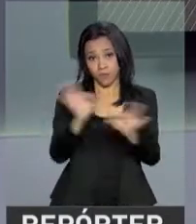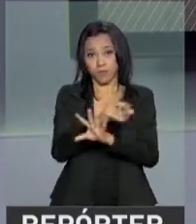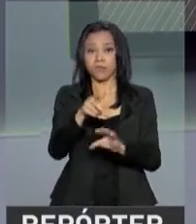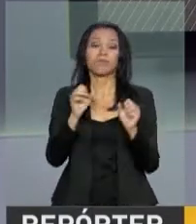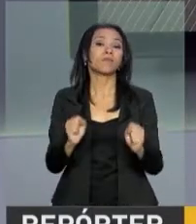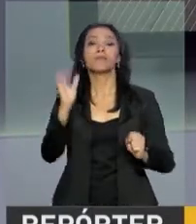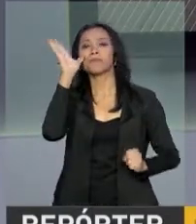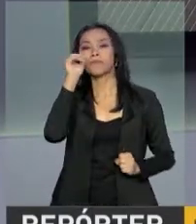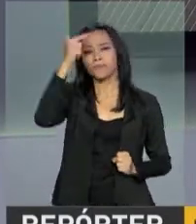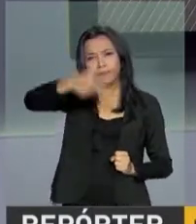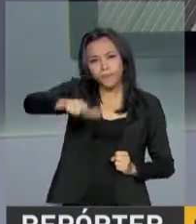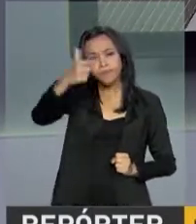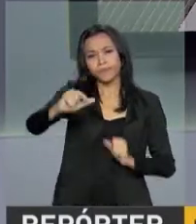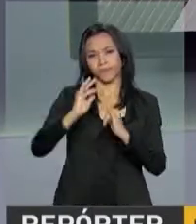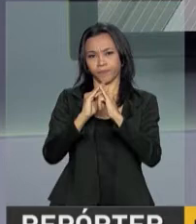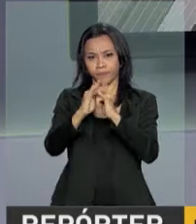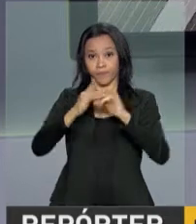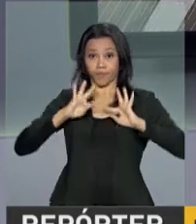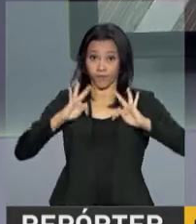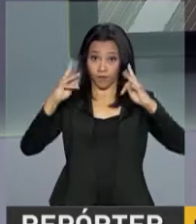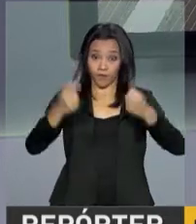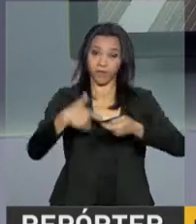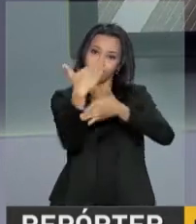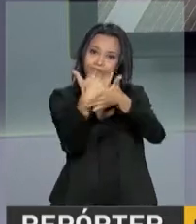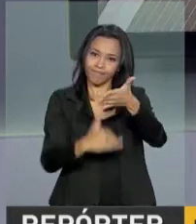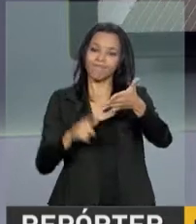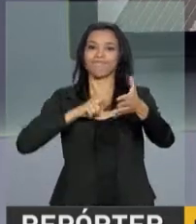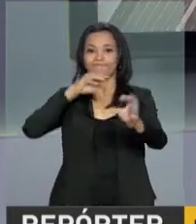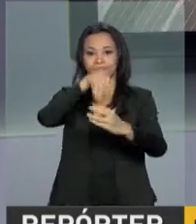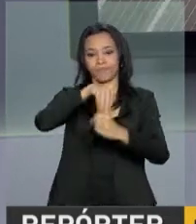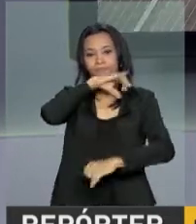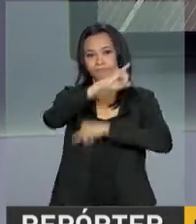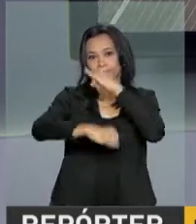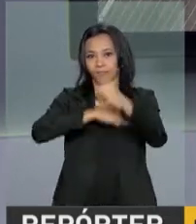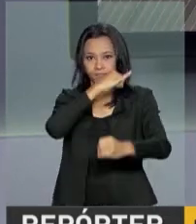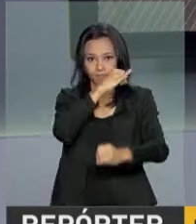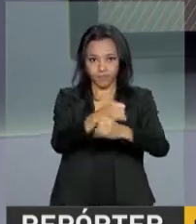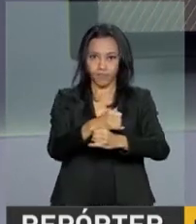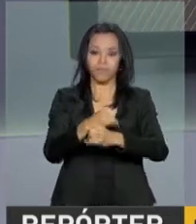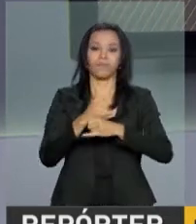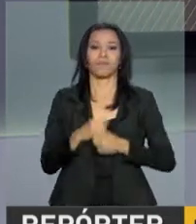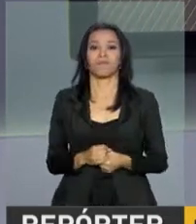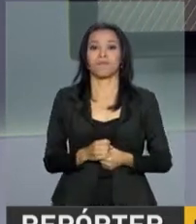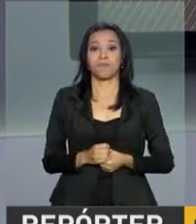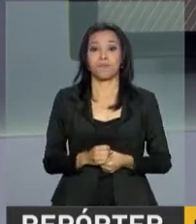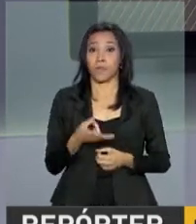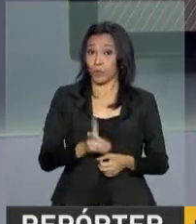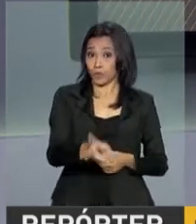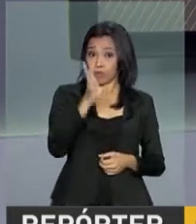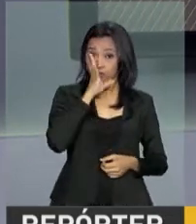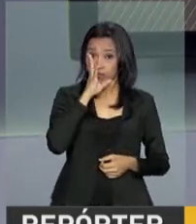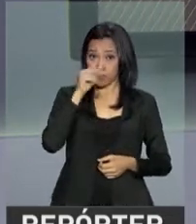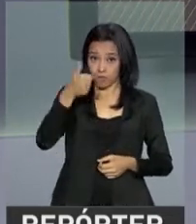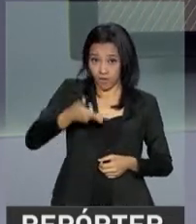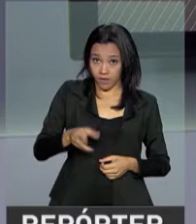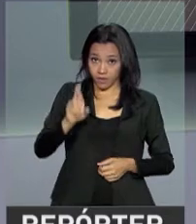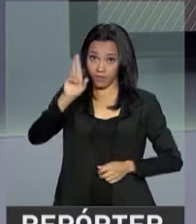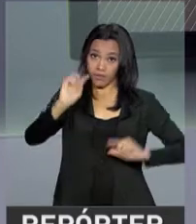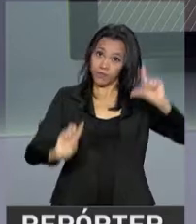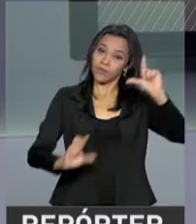as reportagens no YouTube e toda a nossa programação também está na página da NBR na internet. Continue com a gente na